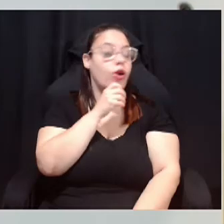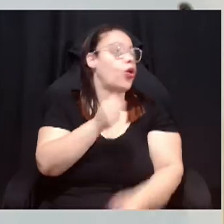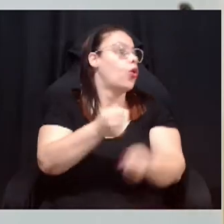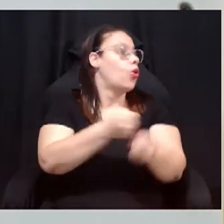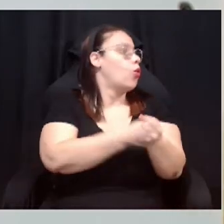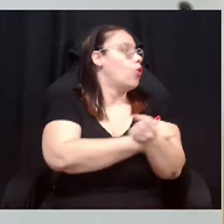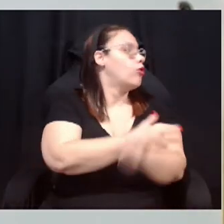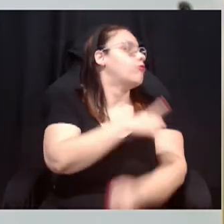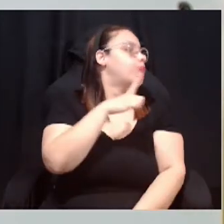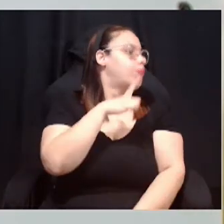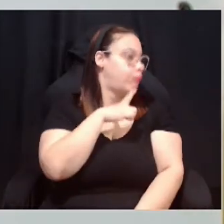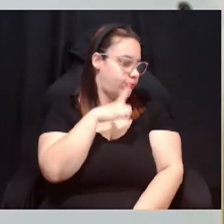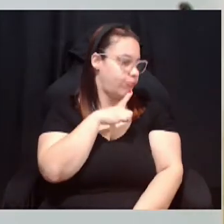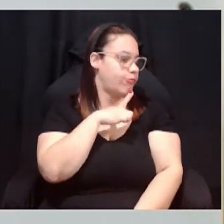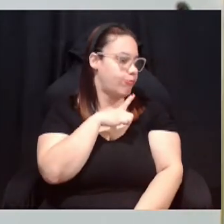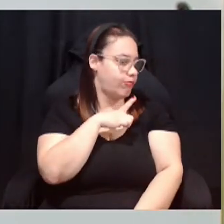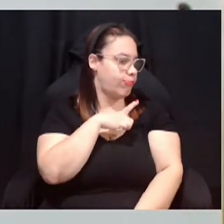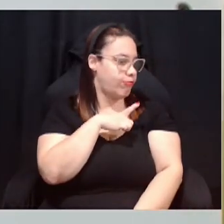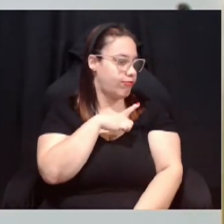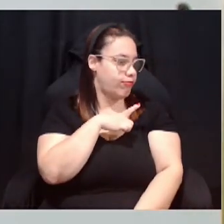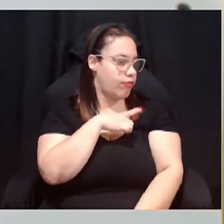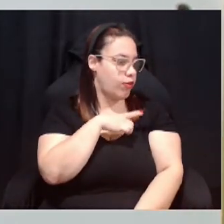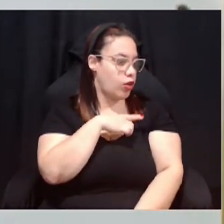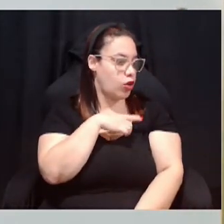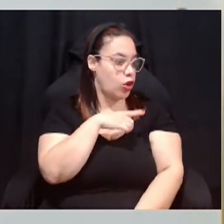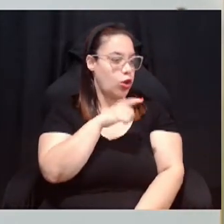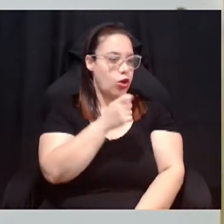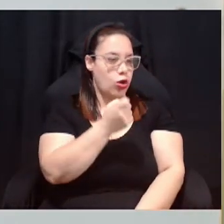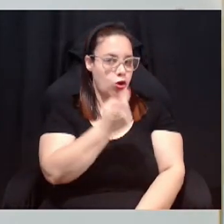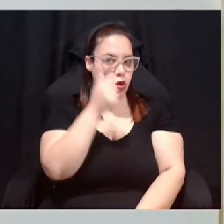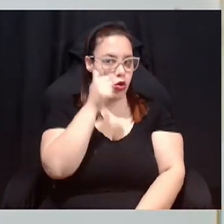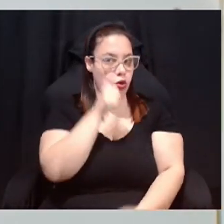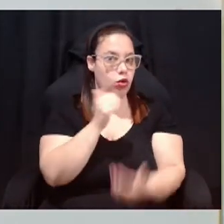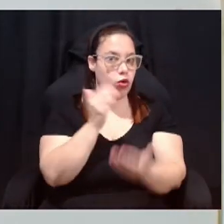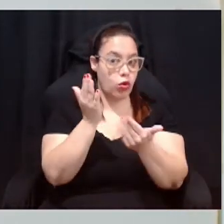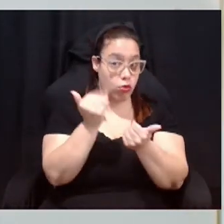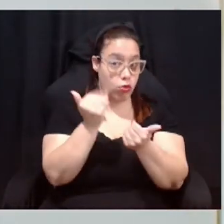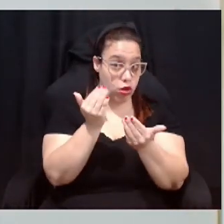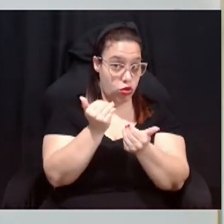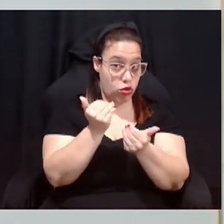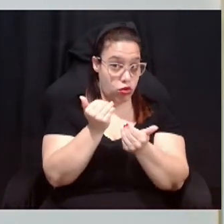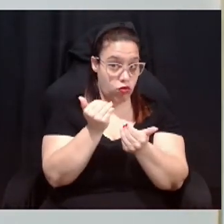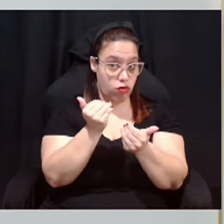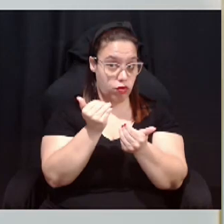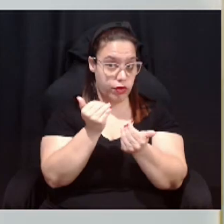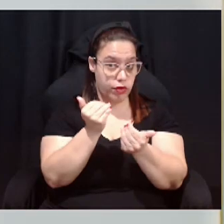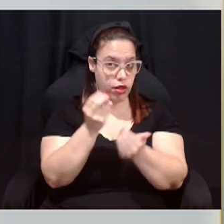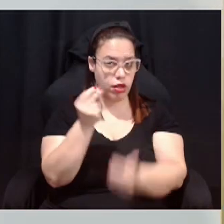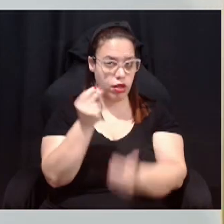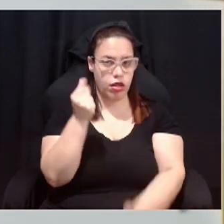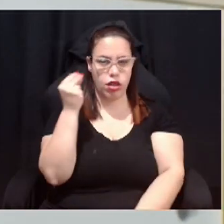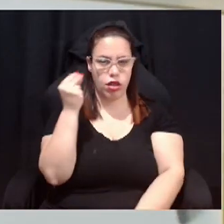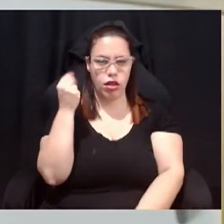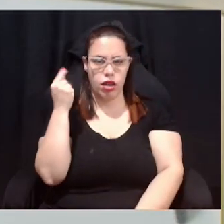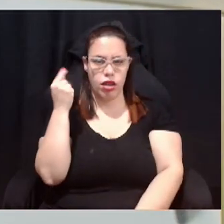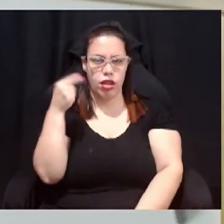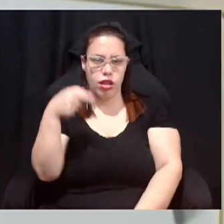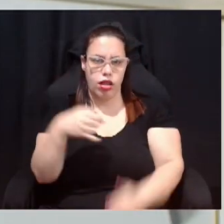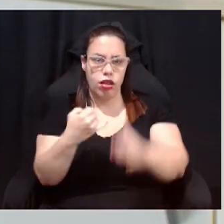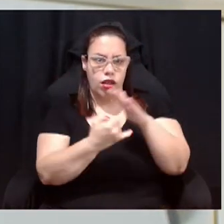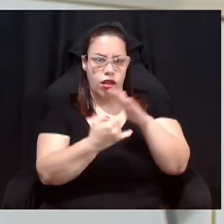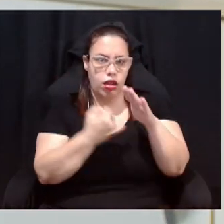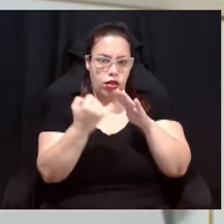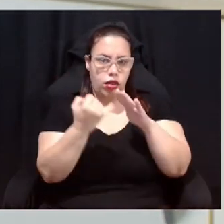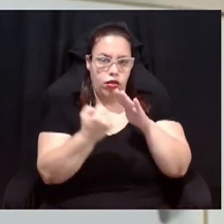sim. Tinha uma participante, é uma jovem, já de muito tempo aqui da instituição, e